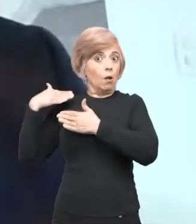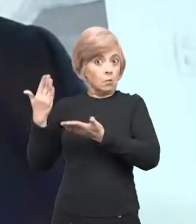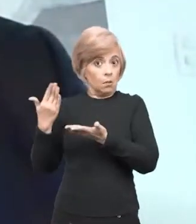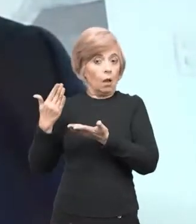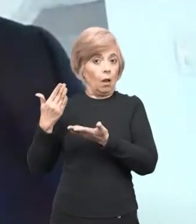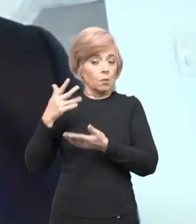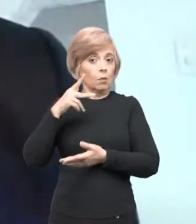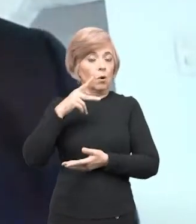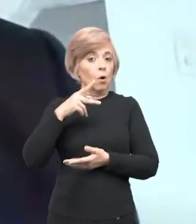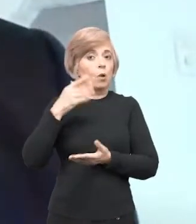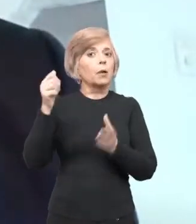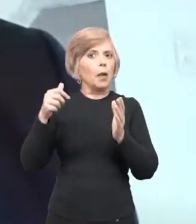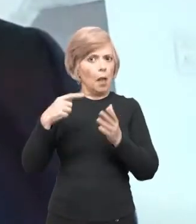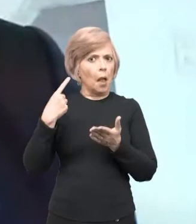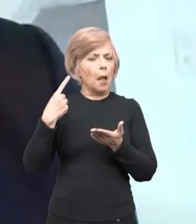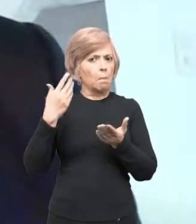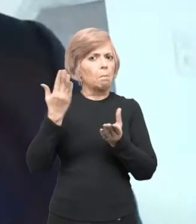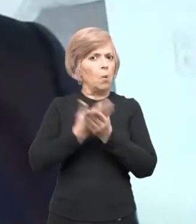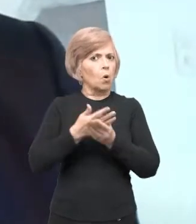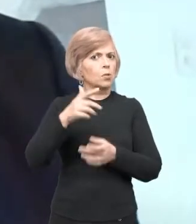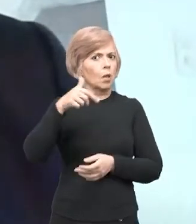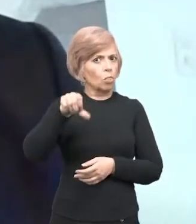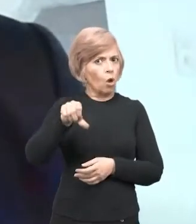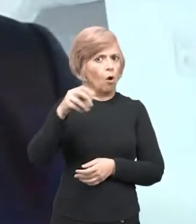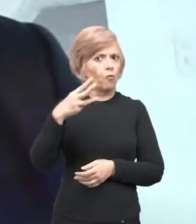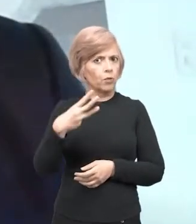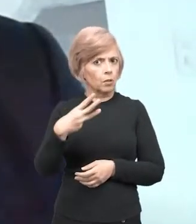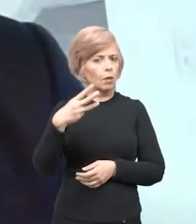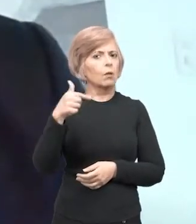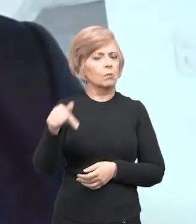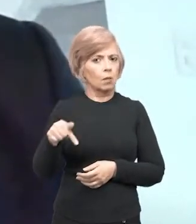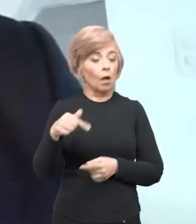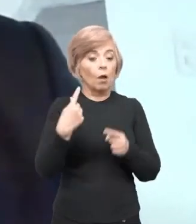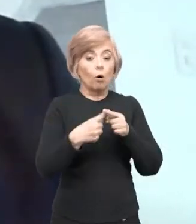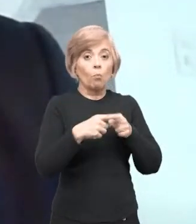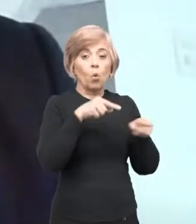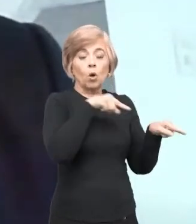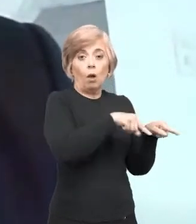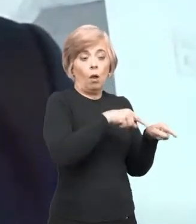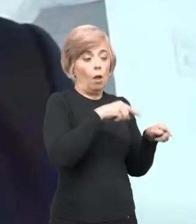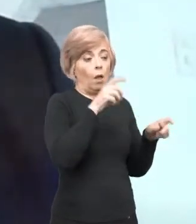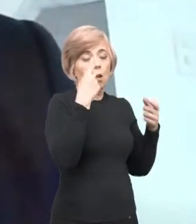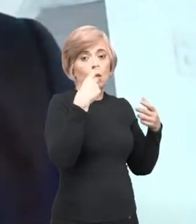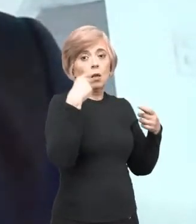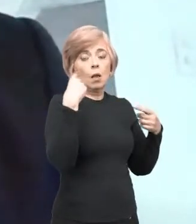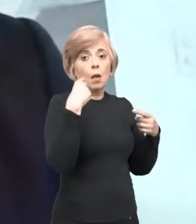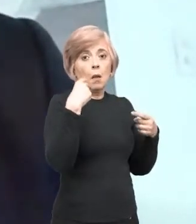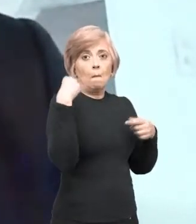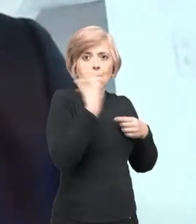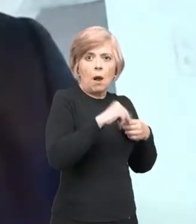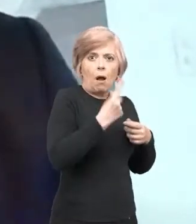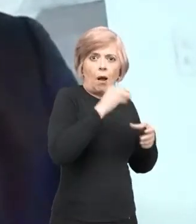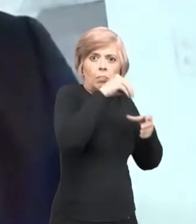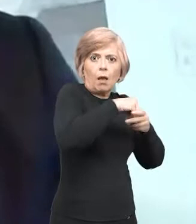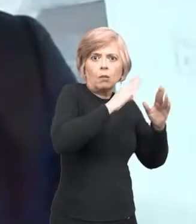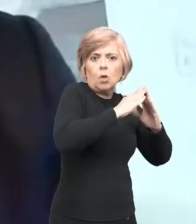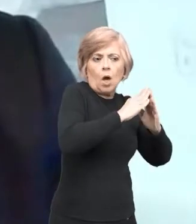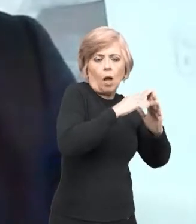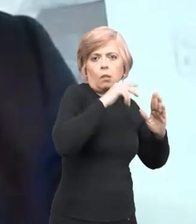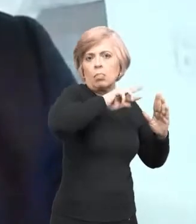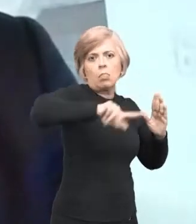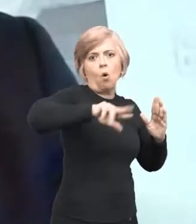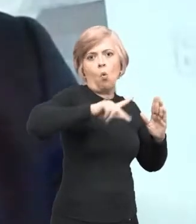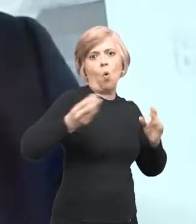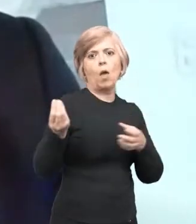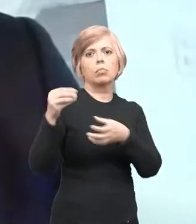da P937, a decisão do Supremo, porque ele não tem relação direta com a função de prefeito. É um fato que decorre das relações privadas